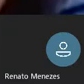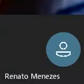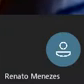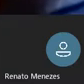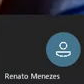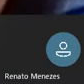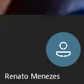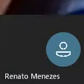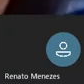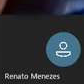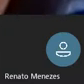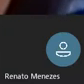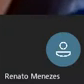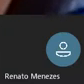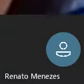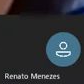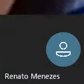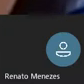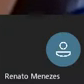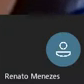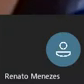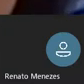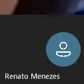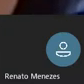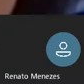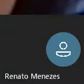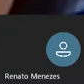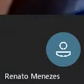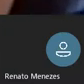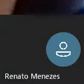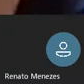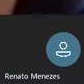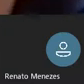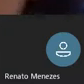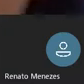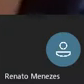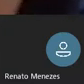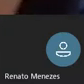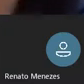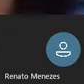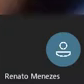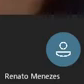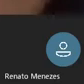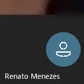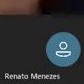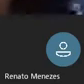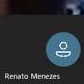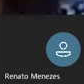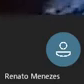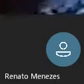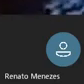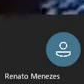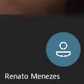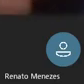Eu engordei, tô com 80 quilos. Ô, meu Deus. Oh, meu Deus. Eu tô com 100.